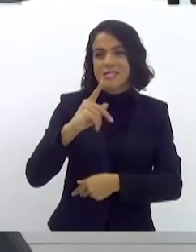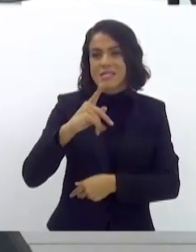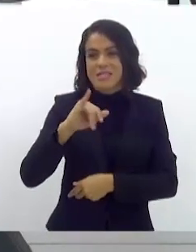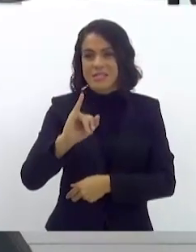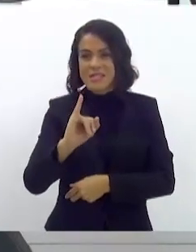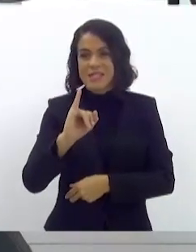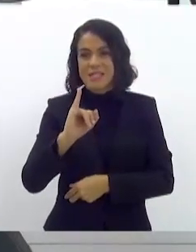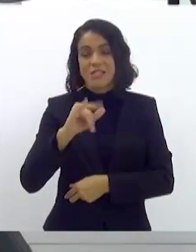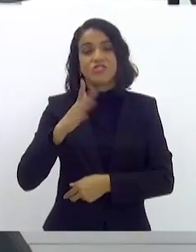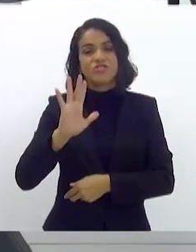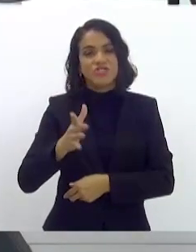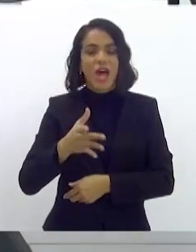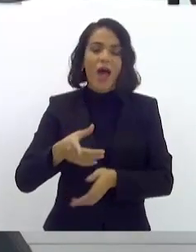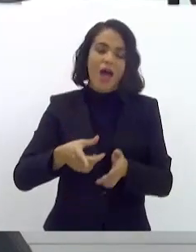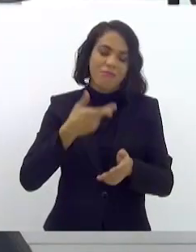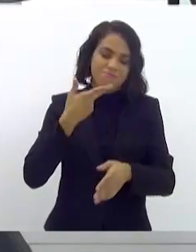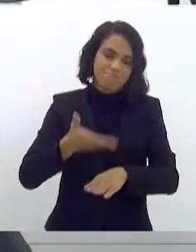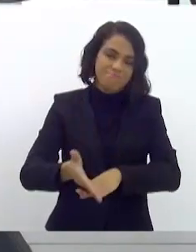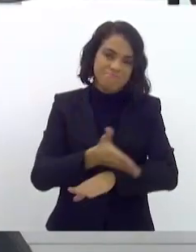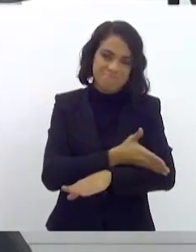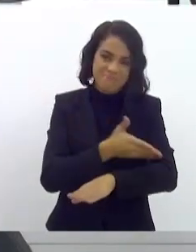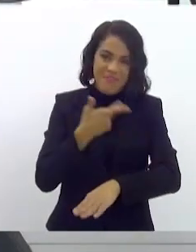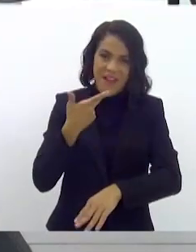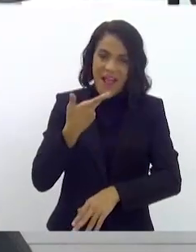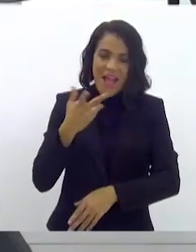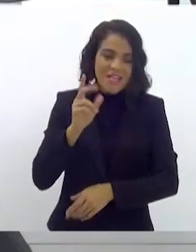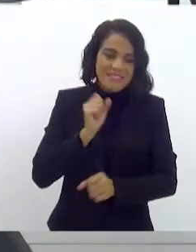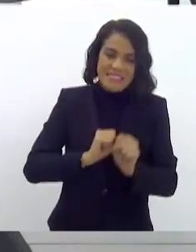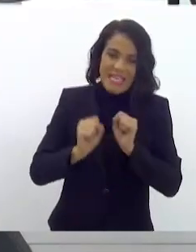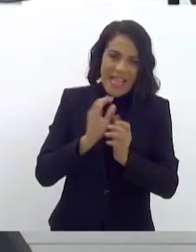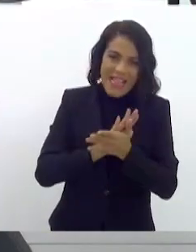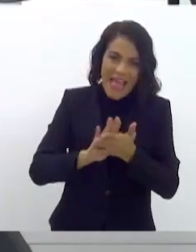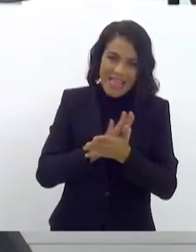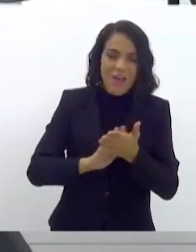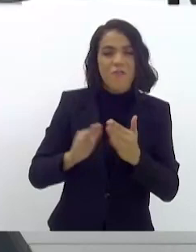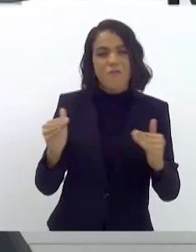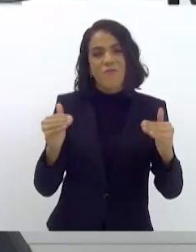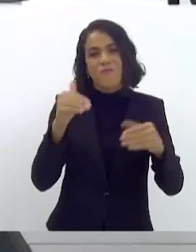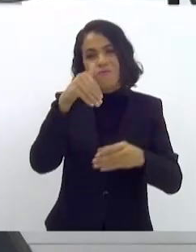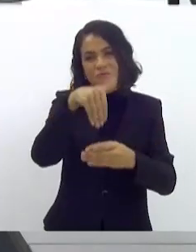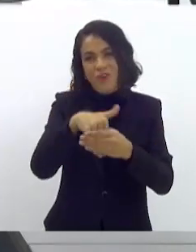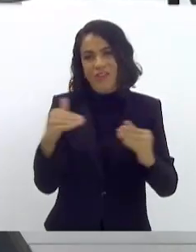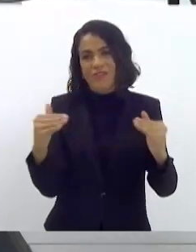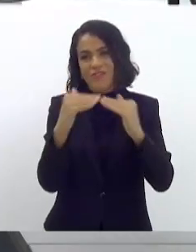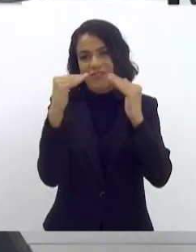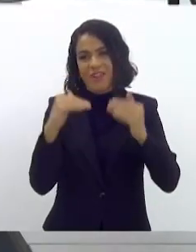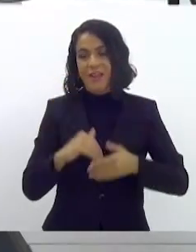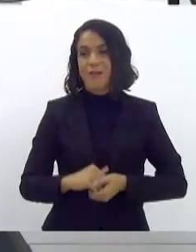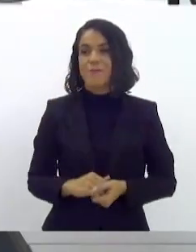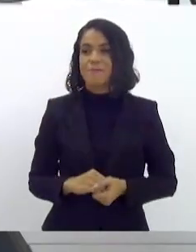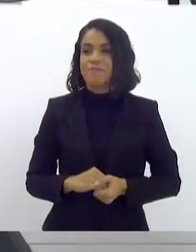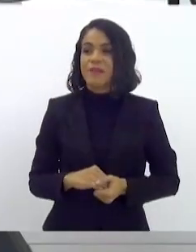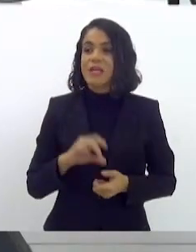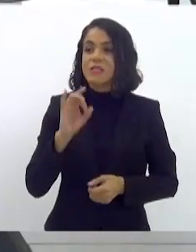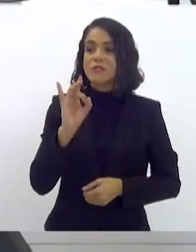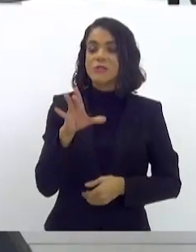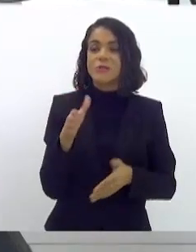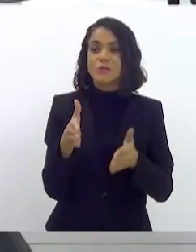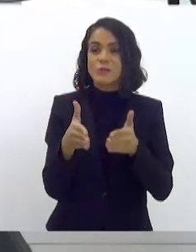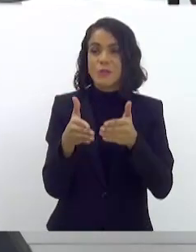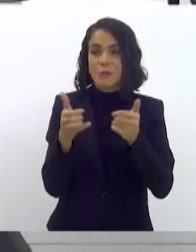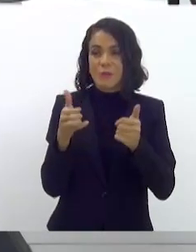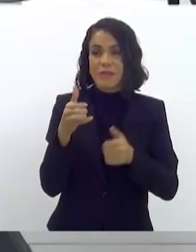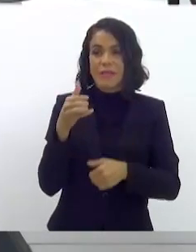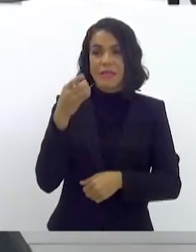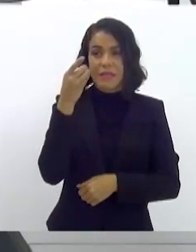certamente, já antecipo, sem ansiedade, já antecipo um voto favorável aqui. Bom, eu só quero pedir para a deputada